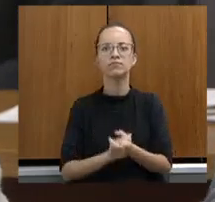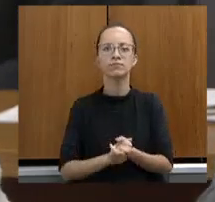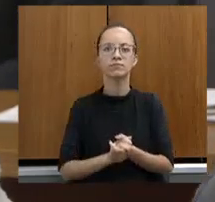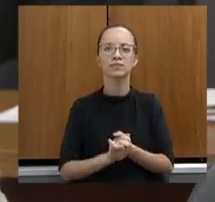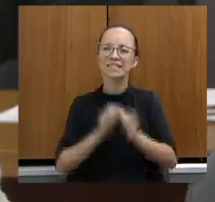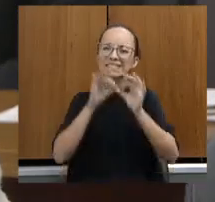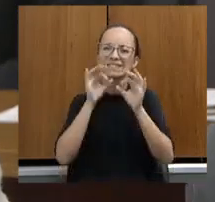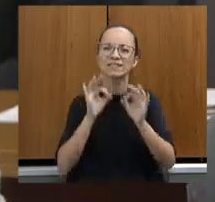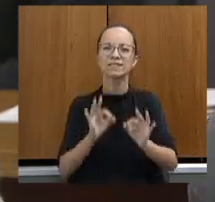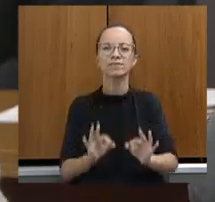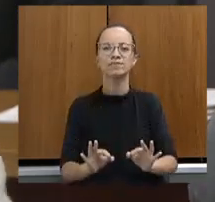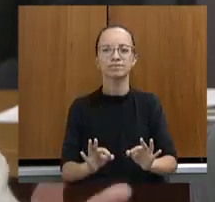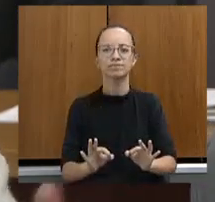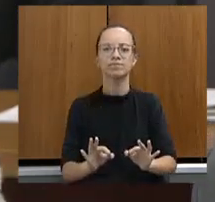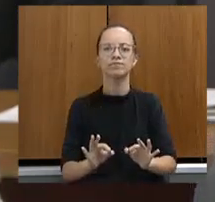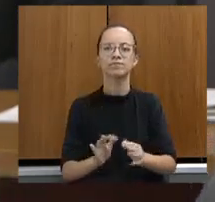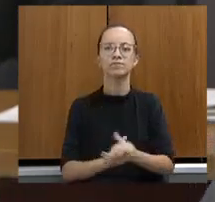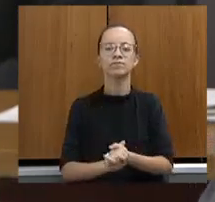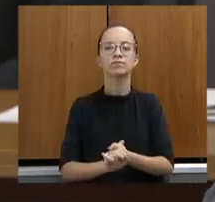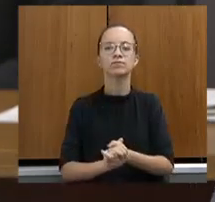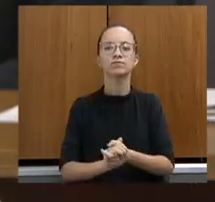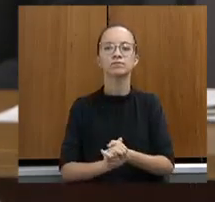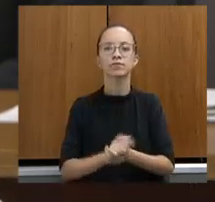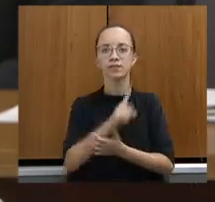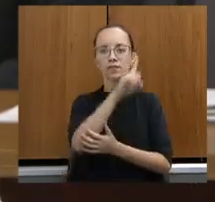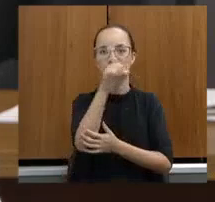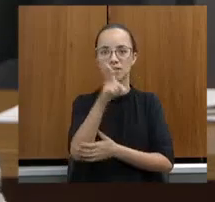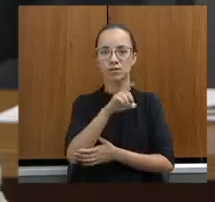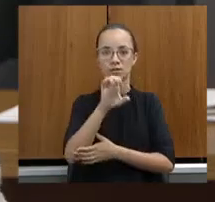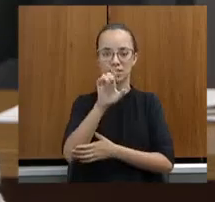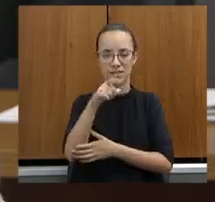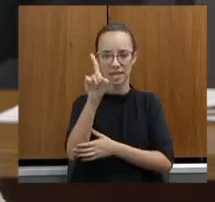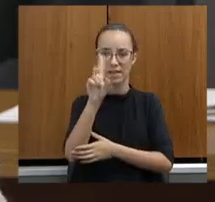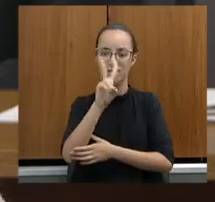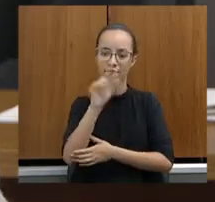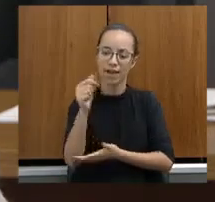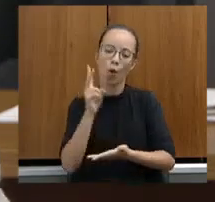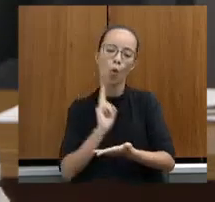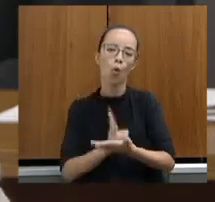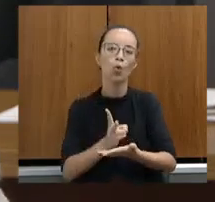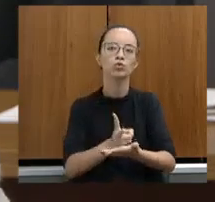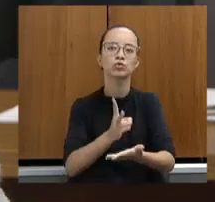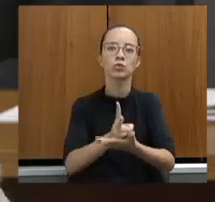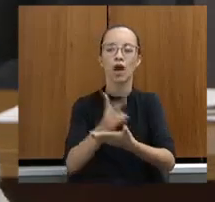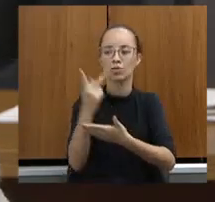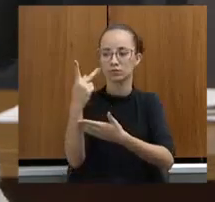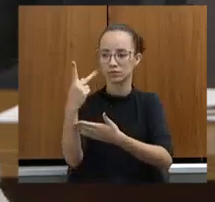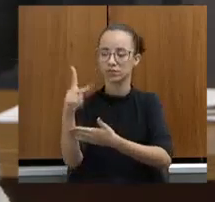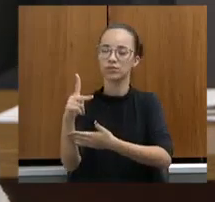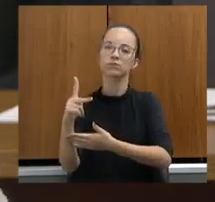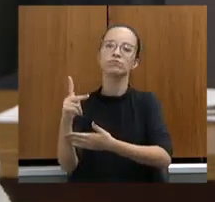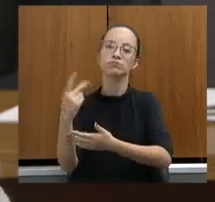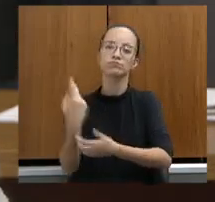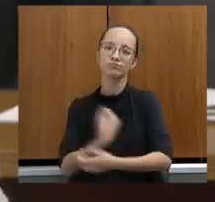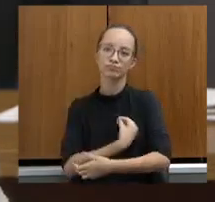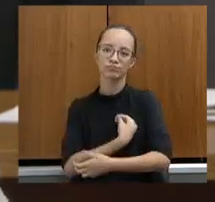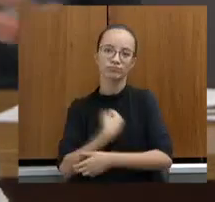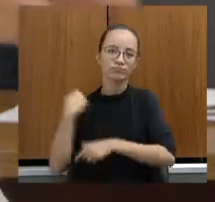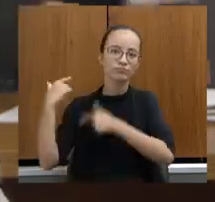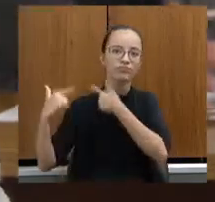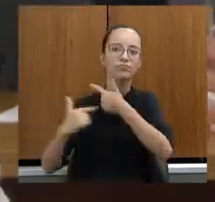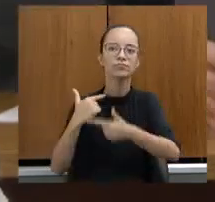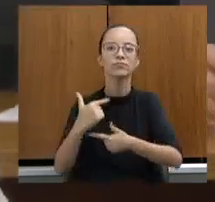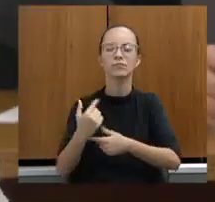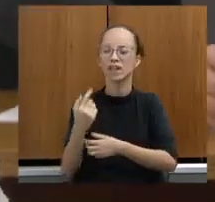pode eu tenho certeza que ela viola continua esse legado e que ele pode contar conosco também Você foi uma grande parceira